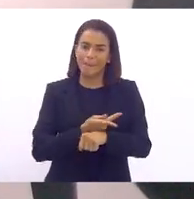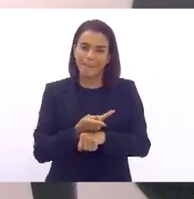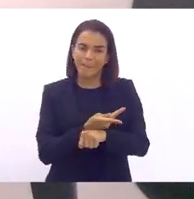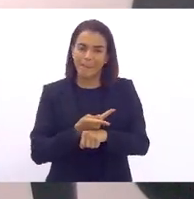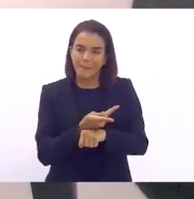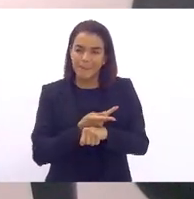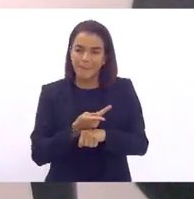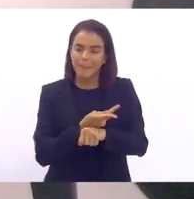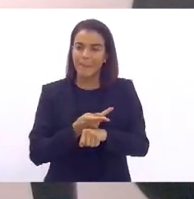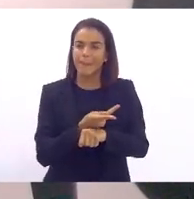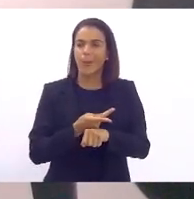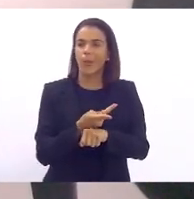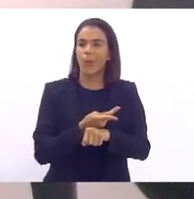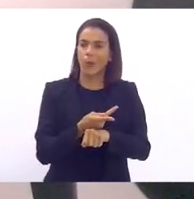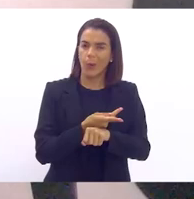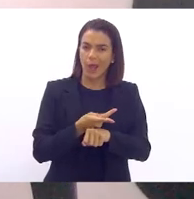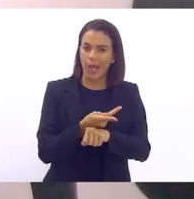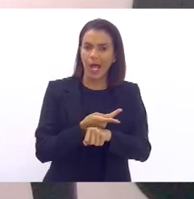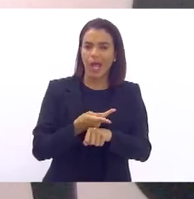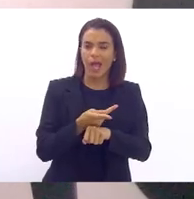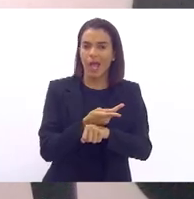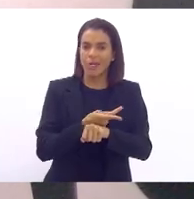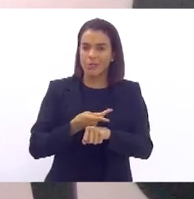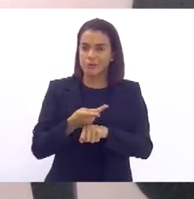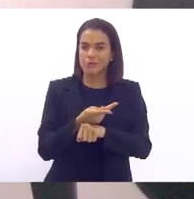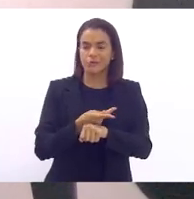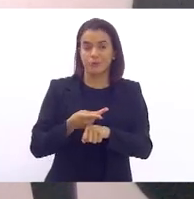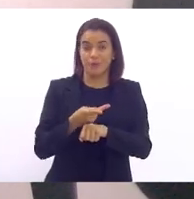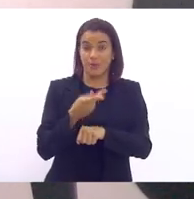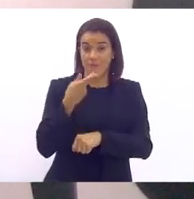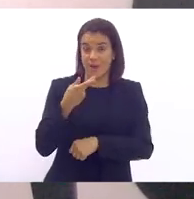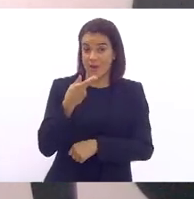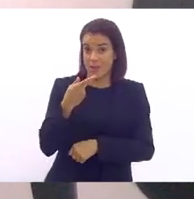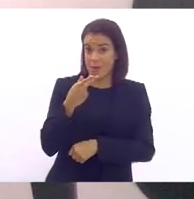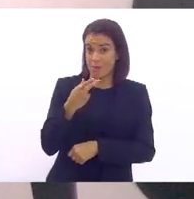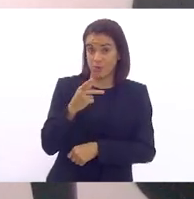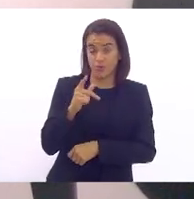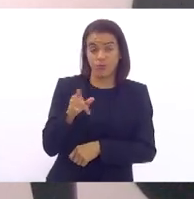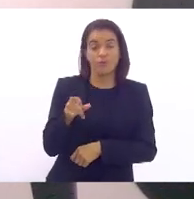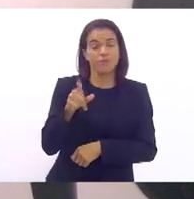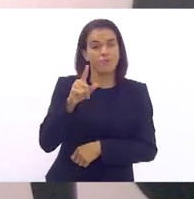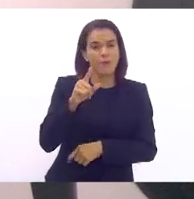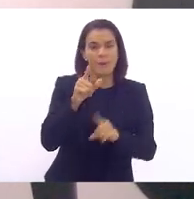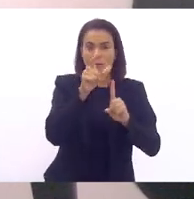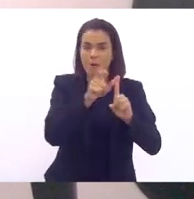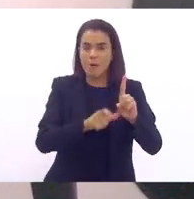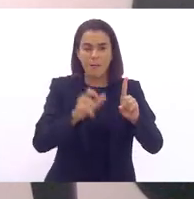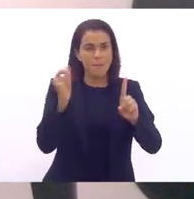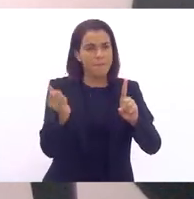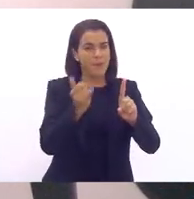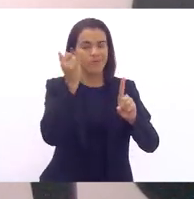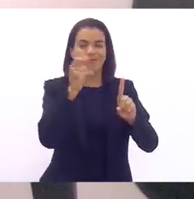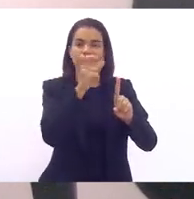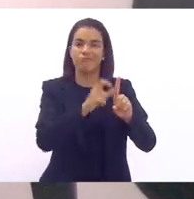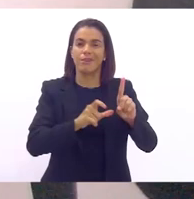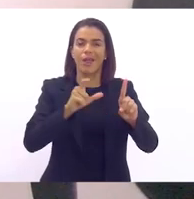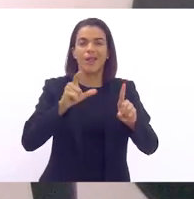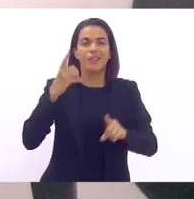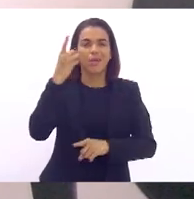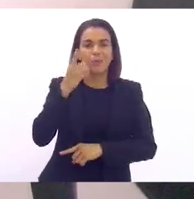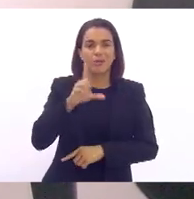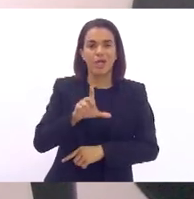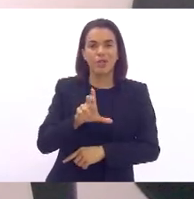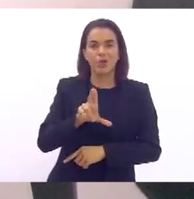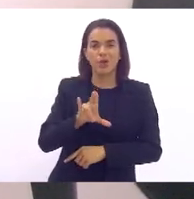incansavelmente e aqui a gente faz uma menção importante né ao deputado Luís Paulo que foi o mentor do